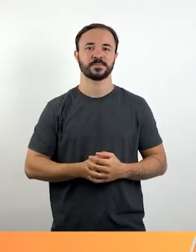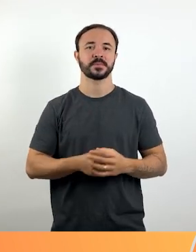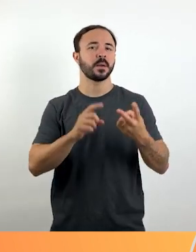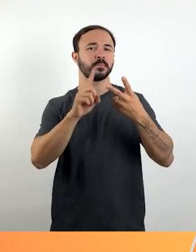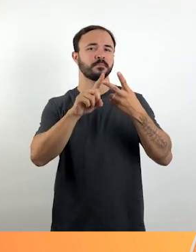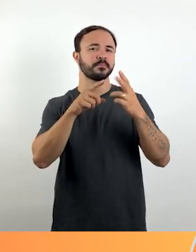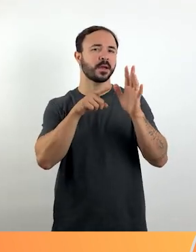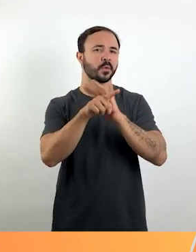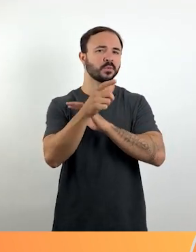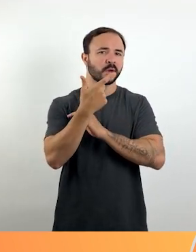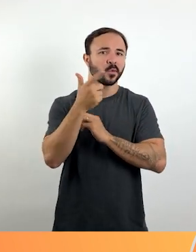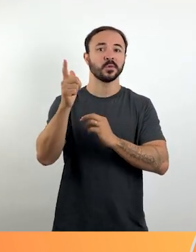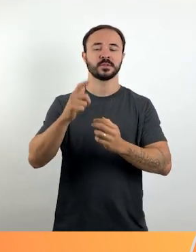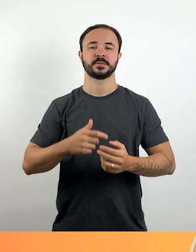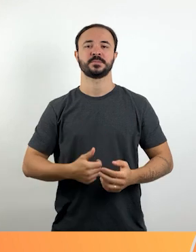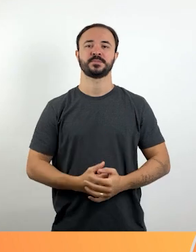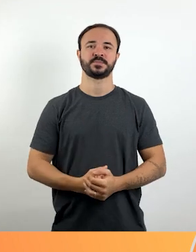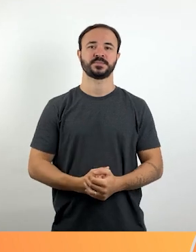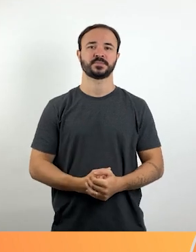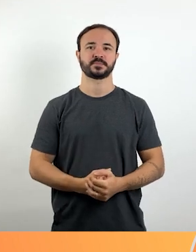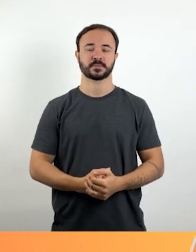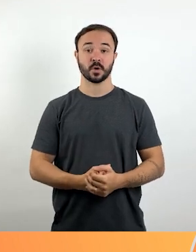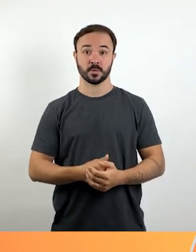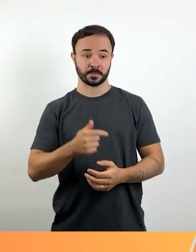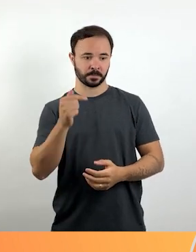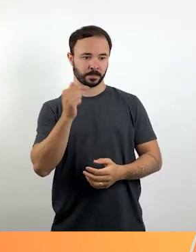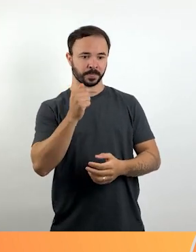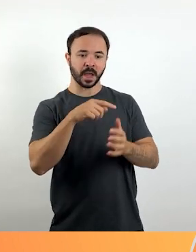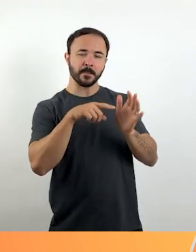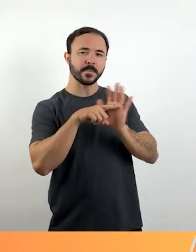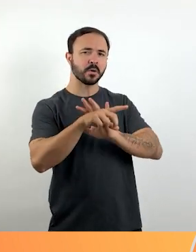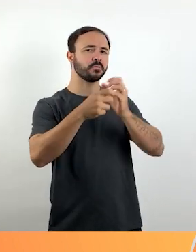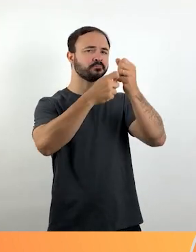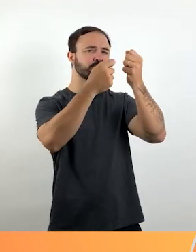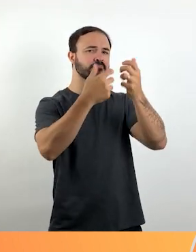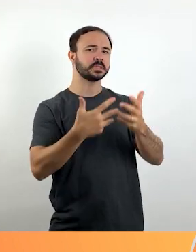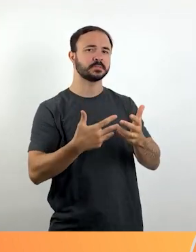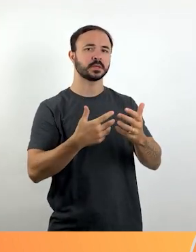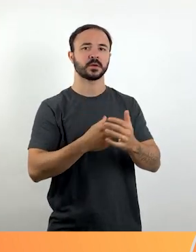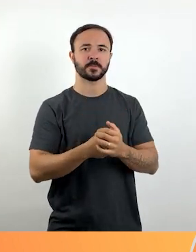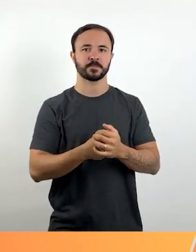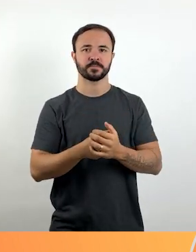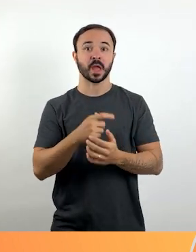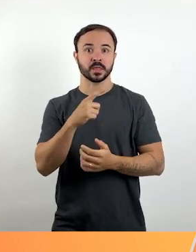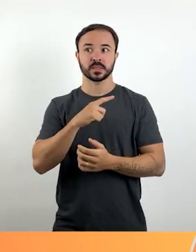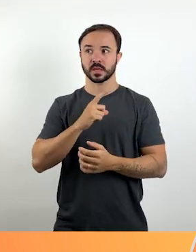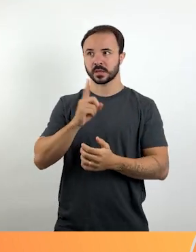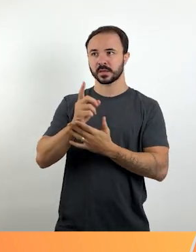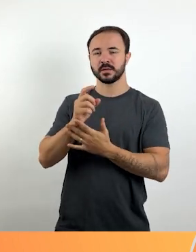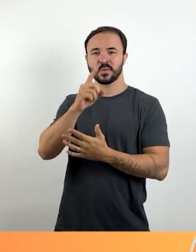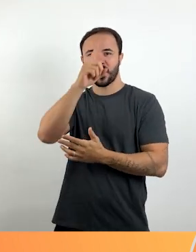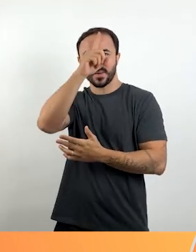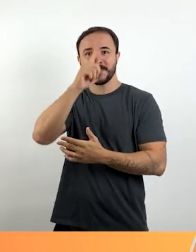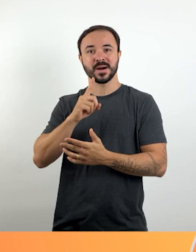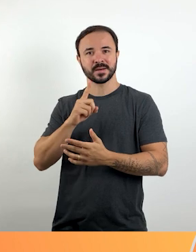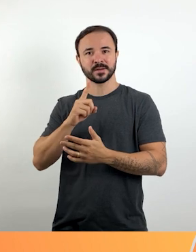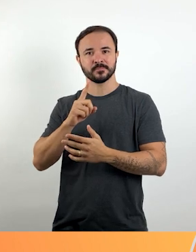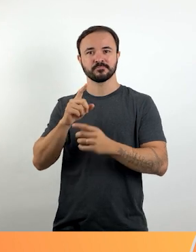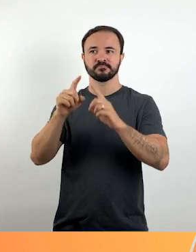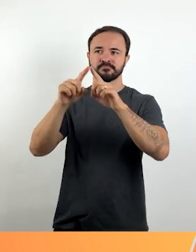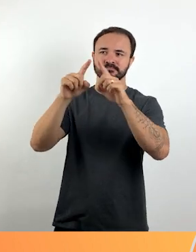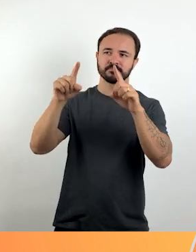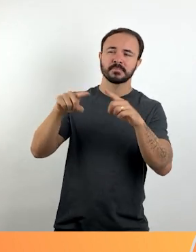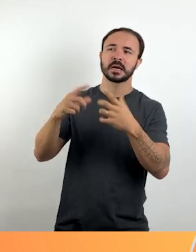questão. Olha só, essa questão, ela fala assim: a área do polígono amarelo com vértice em pontos